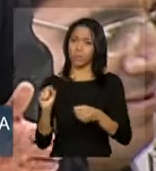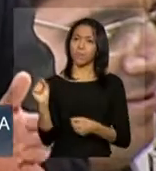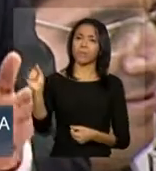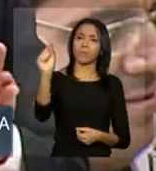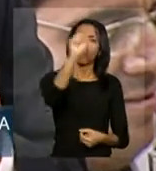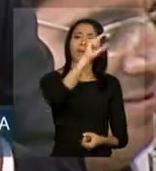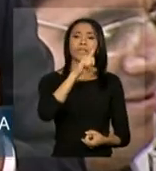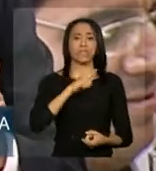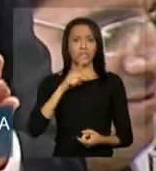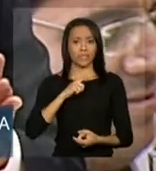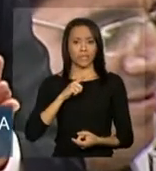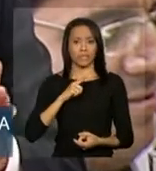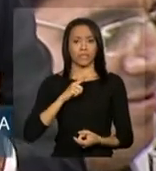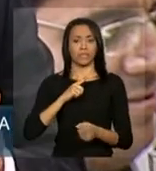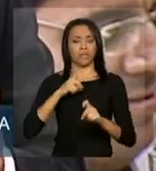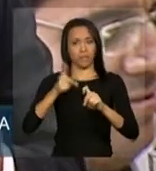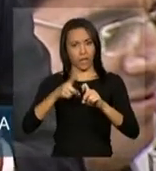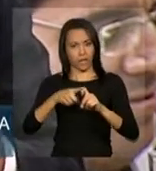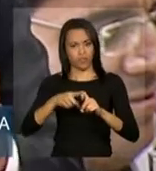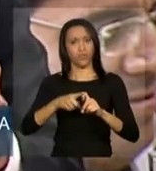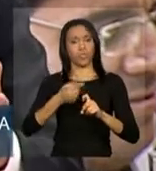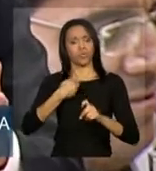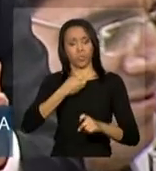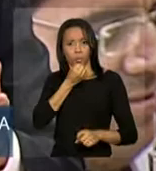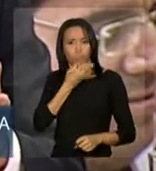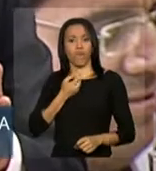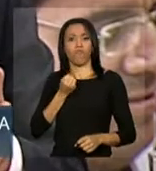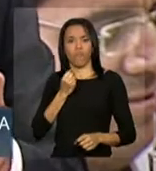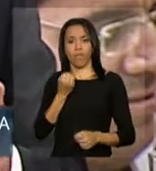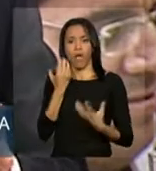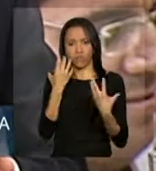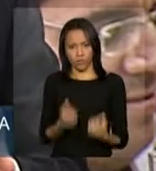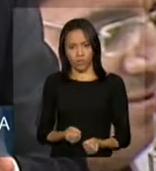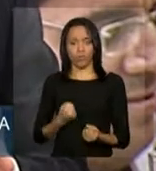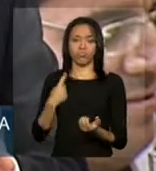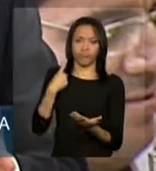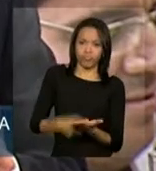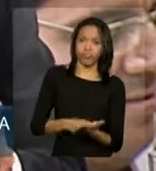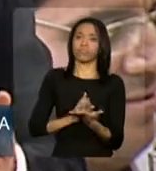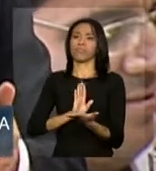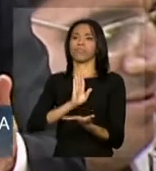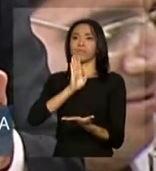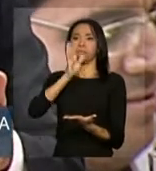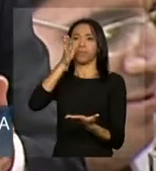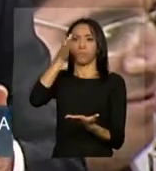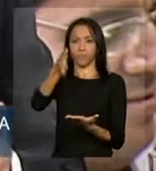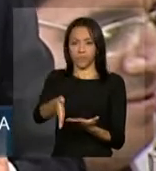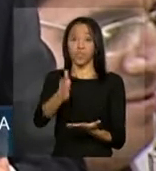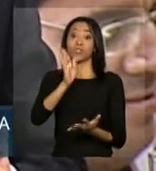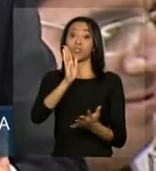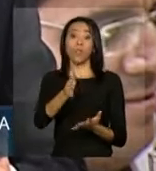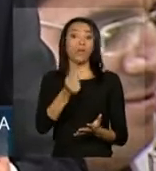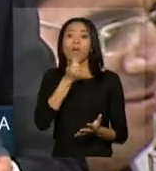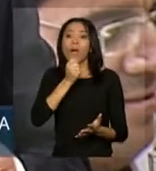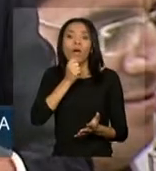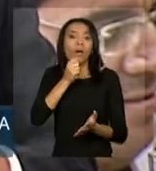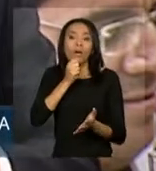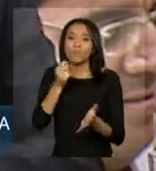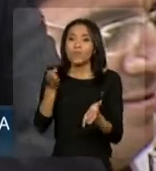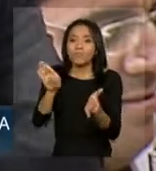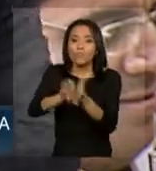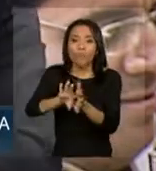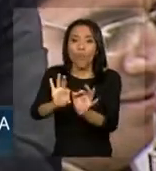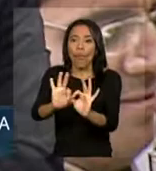médicos que homologaram confirmaram né Eh com bolsa garantida que ainda não compareceram